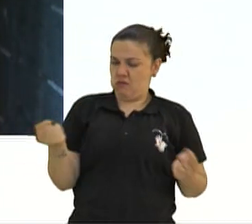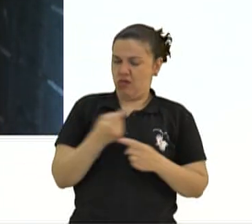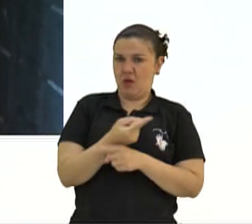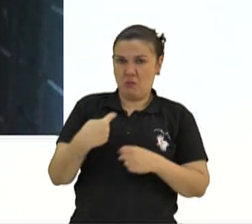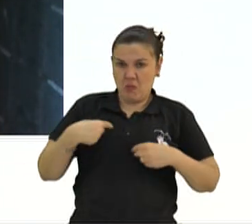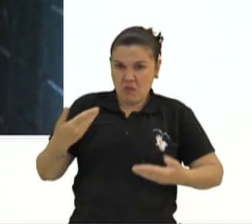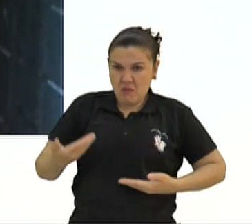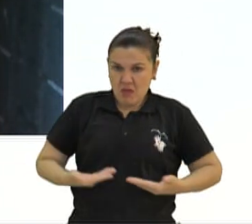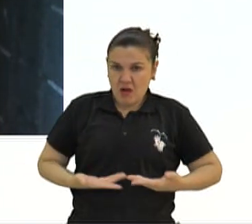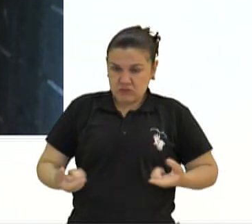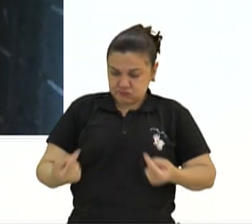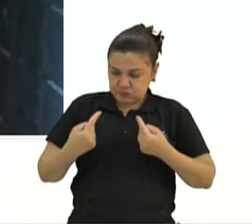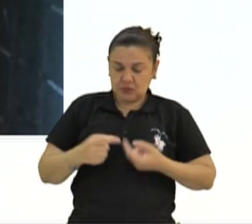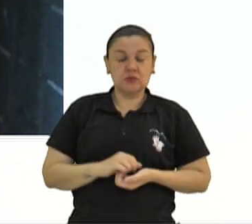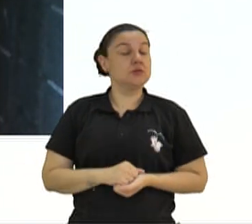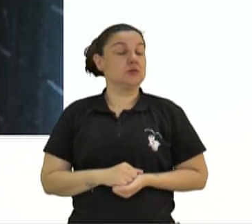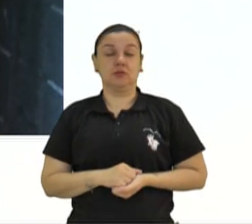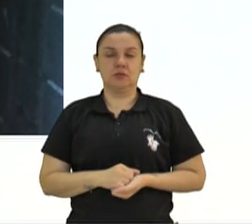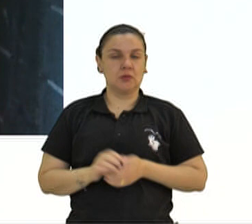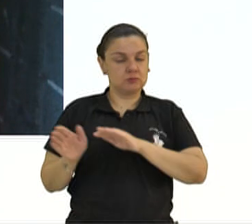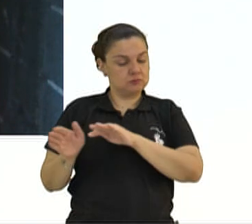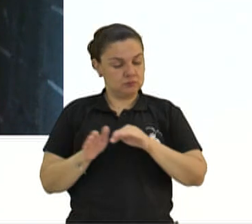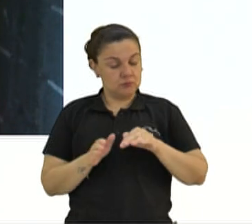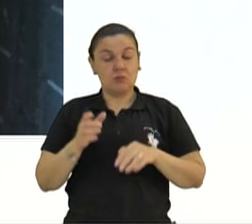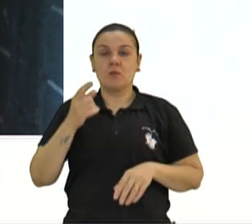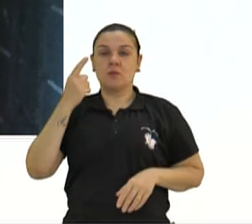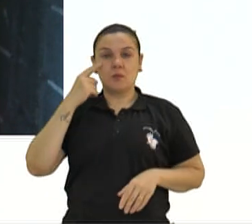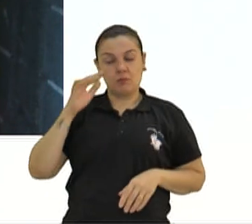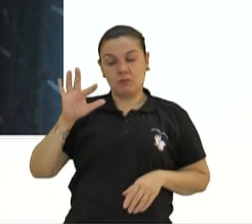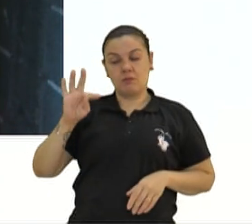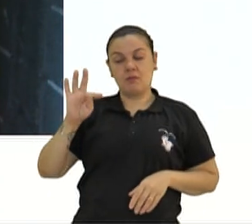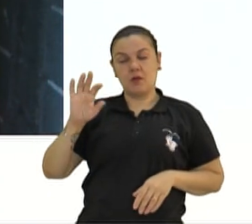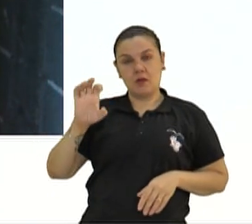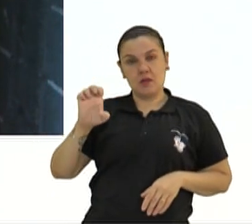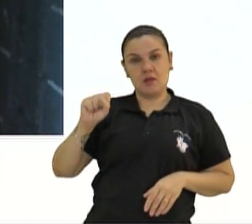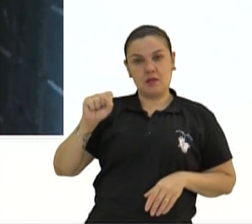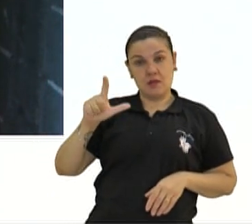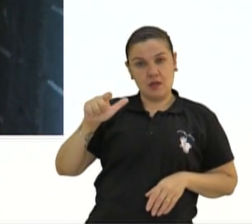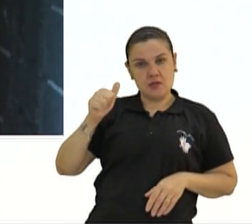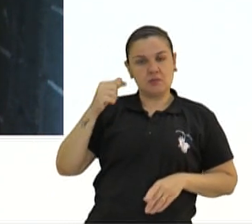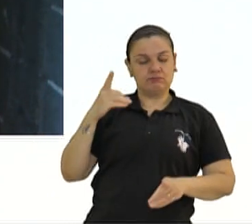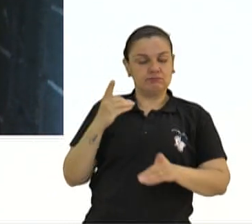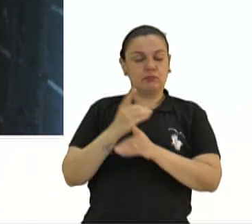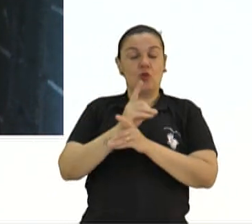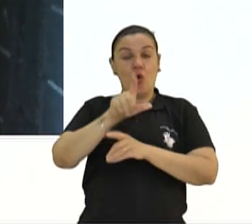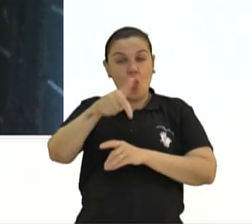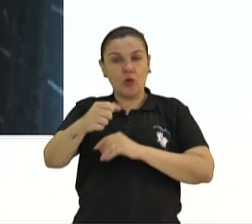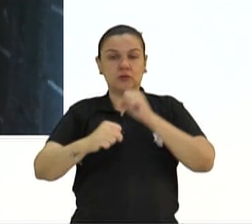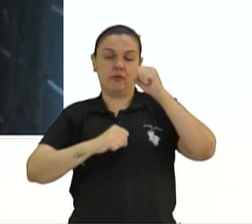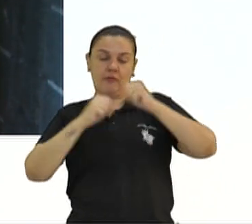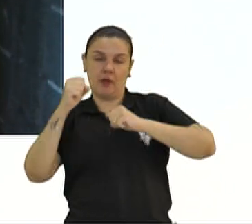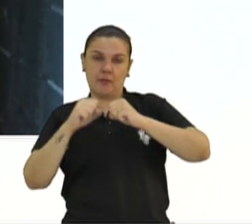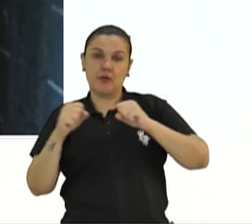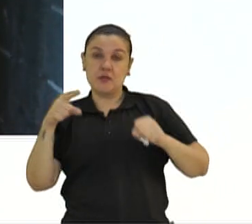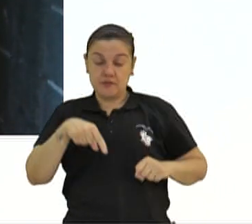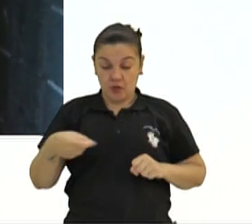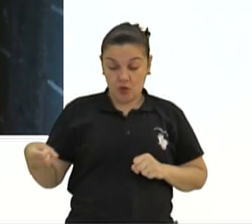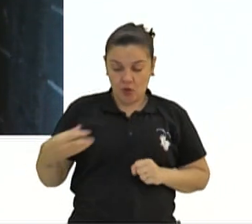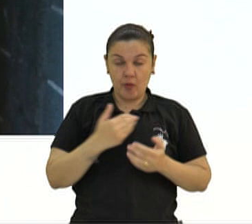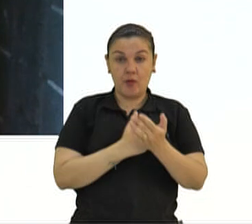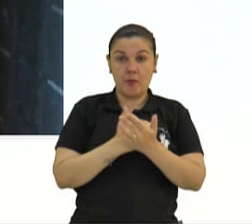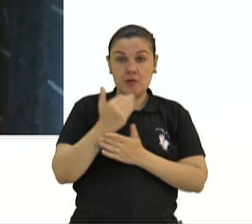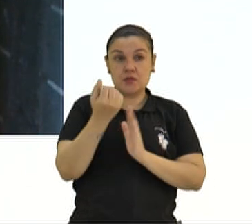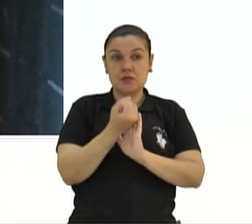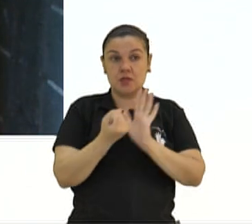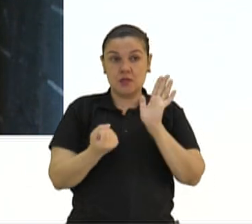Mais tarde, o Nikola Tesla se associou a um grande industrial, né, Westinghouse, e aí começou uma coisa na história, no início do século